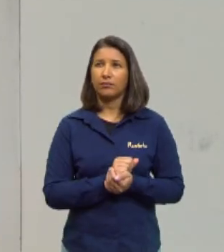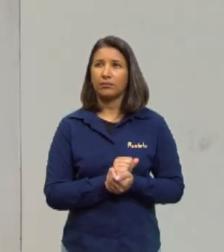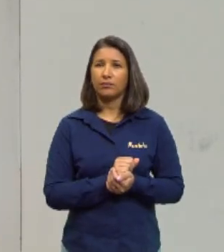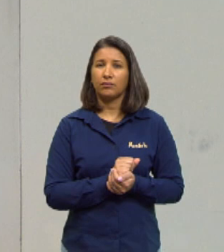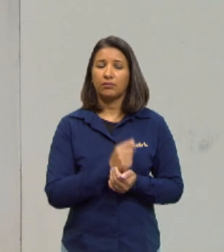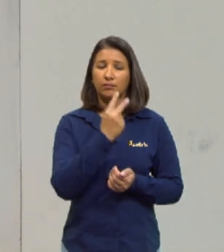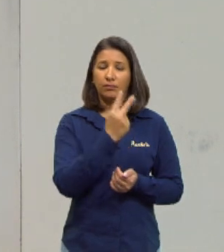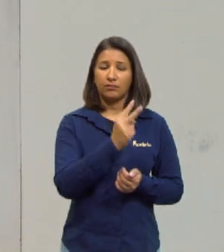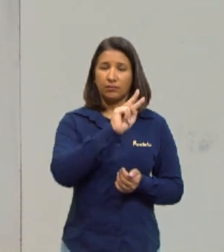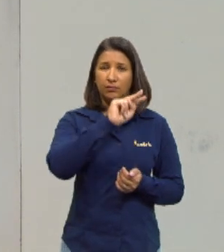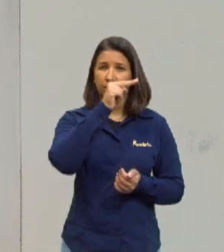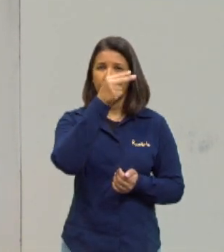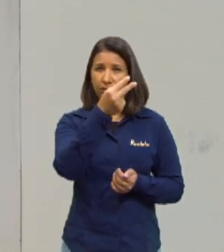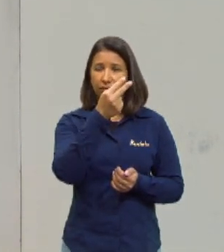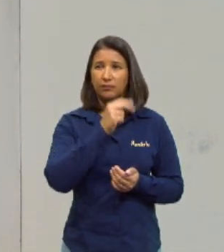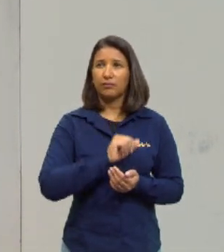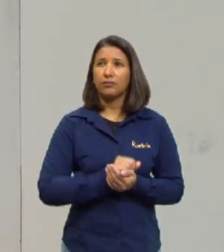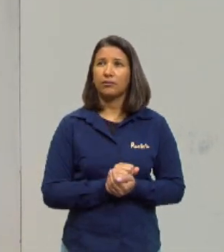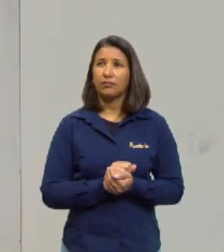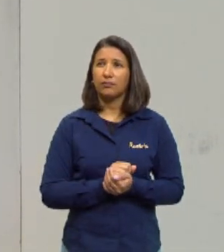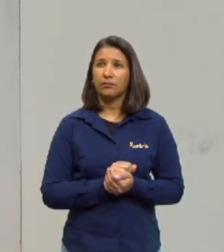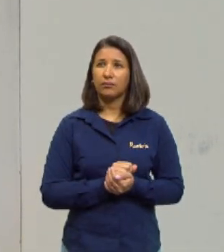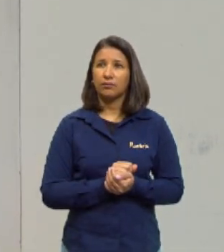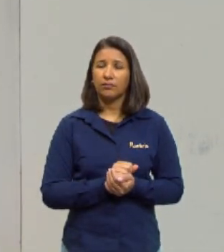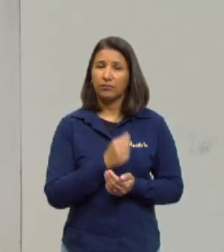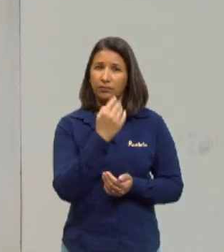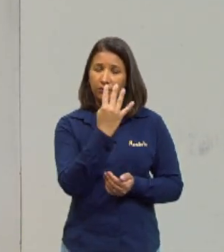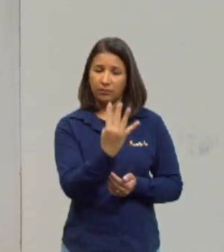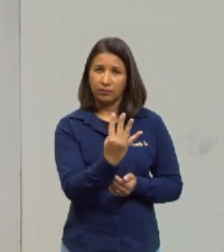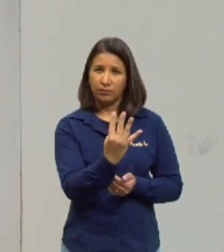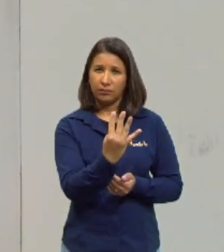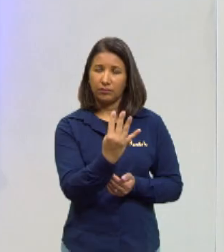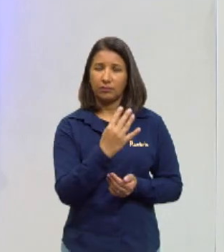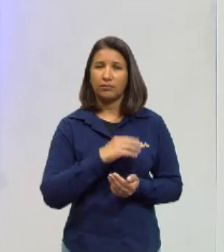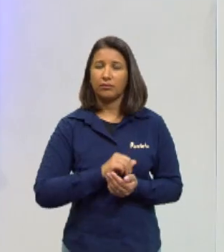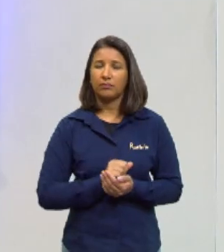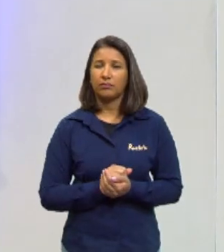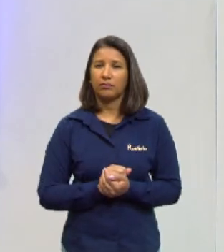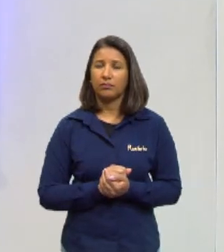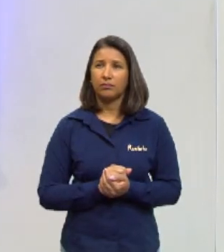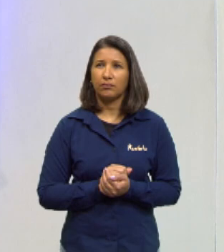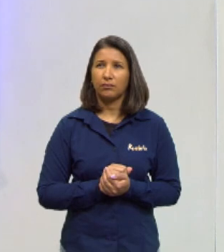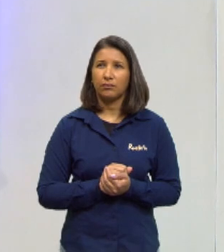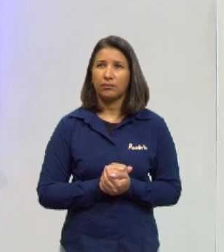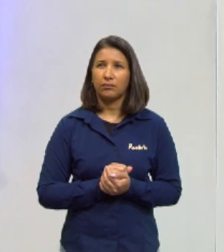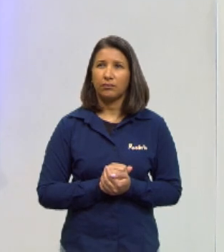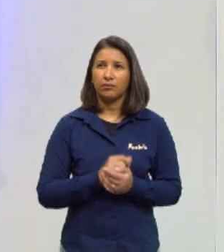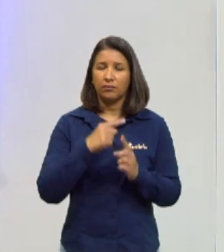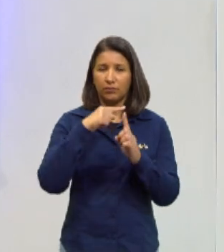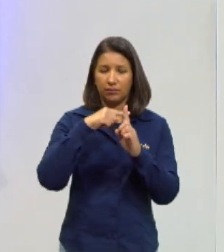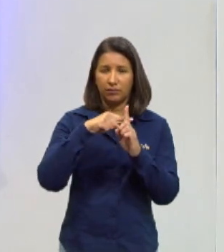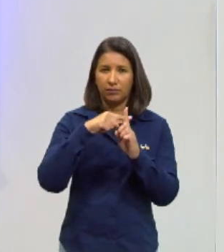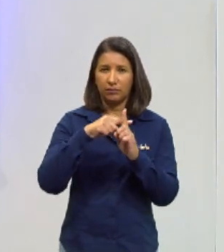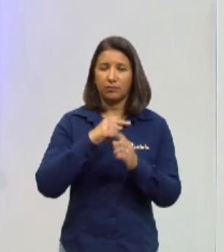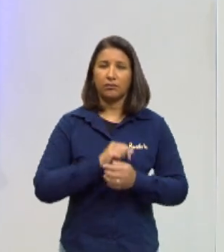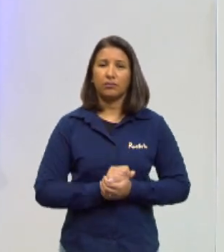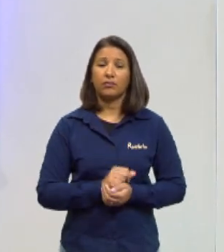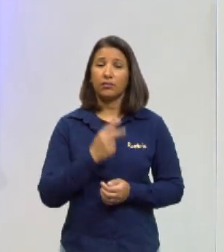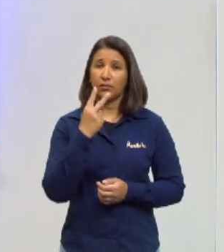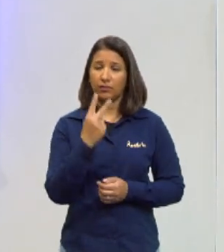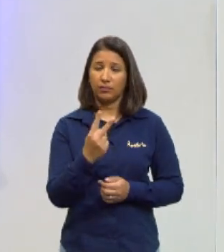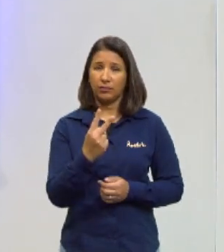Quadrado do primeiro termo. Quadrado de 2, 4. Mais